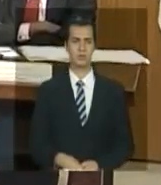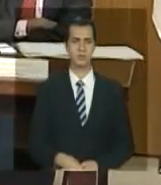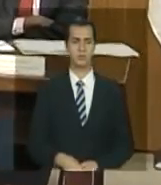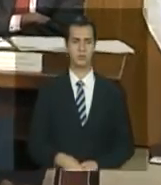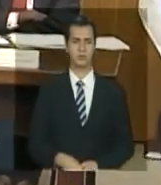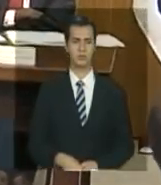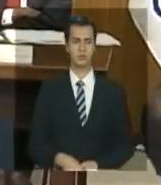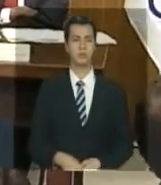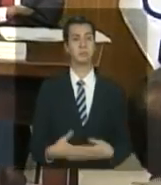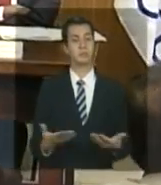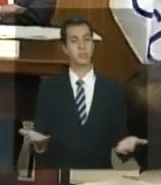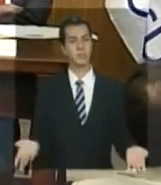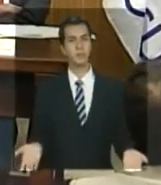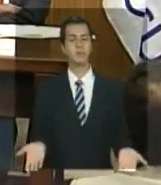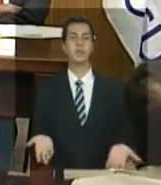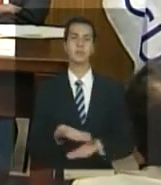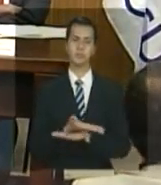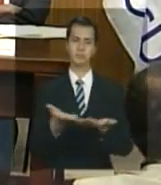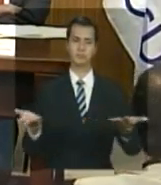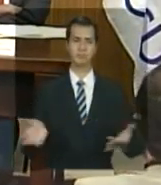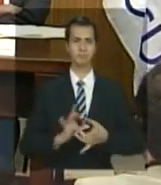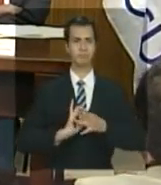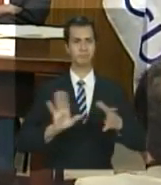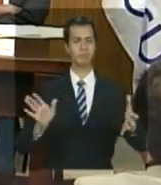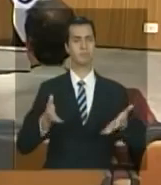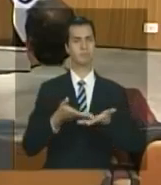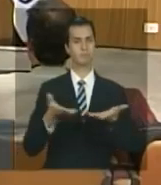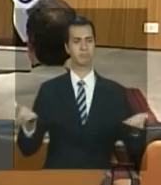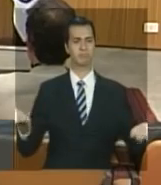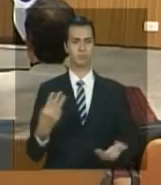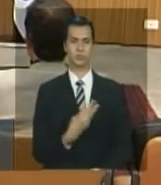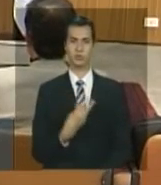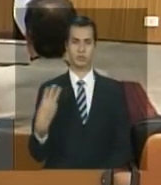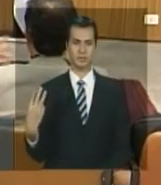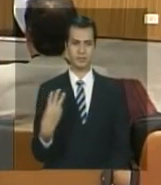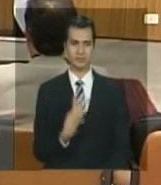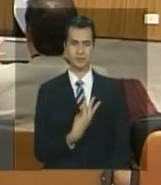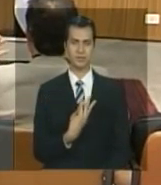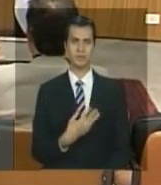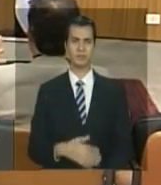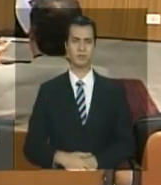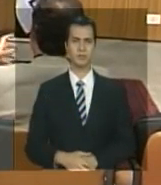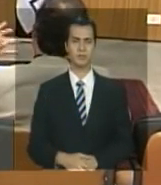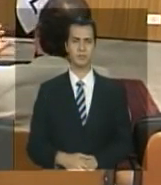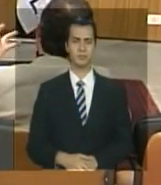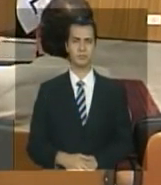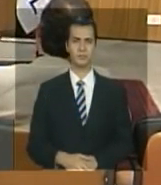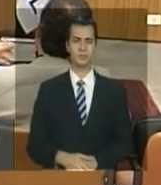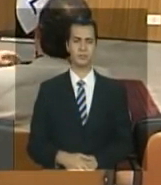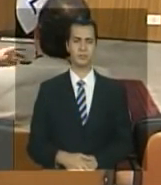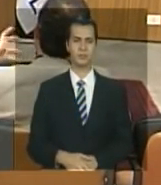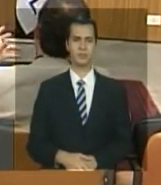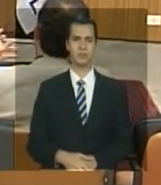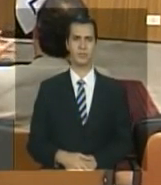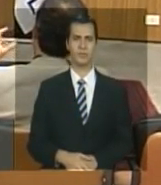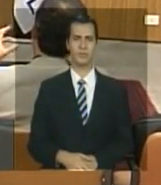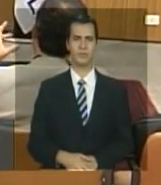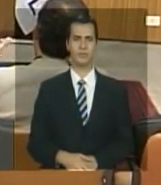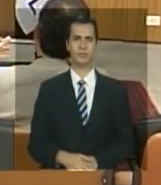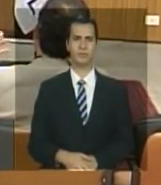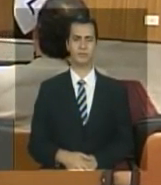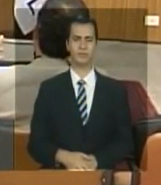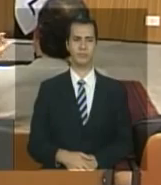Nesse caso, eu me coloco agora, nós três. De Doha, né? E como que vai ser tocado, qual é a expectativa